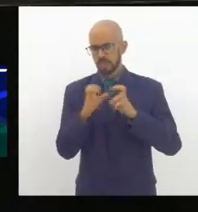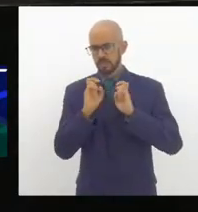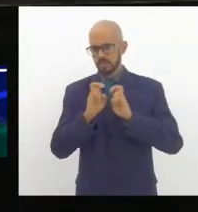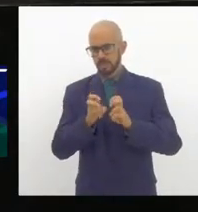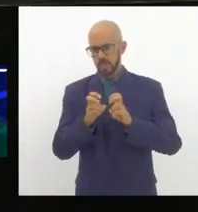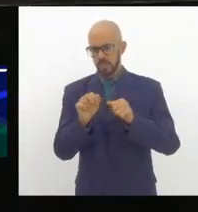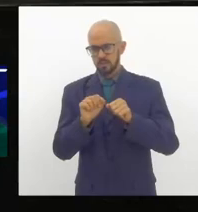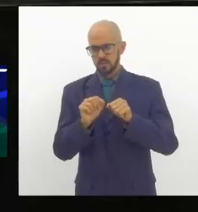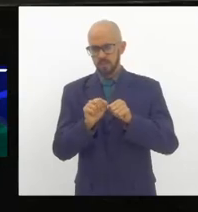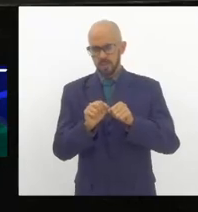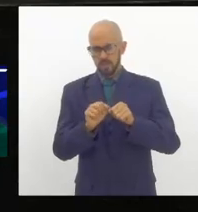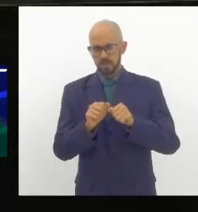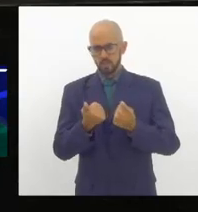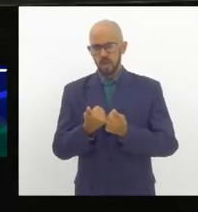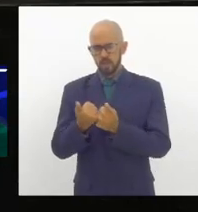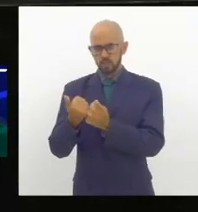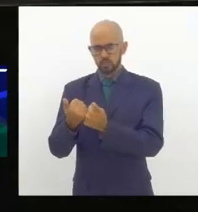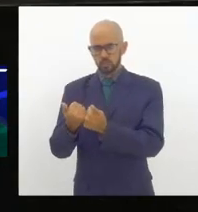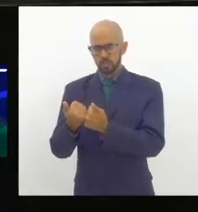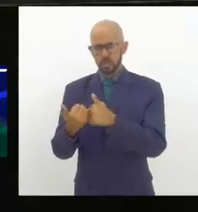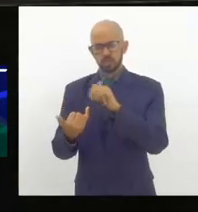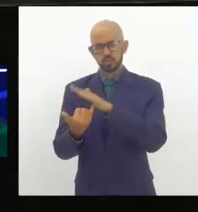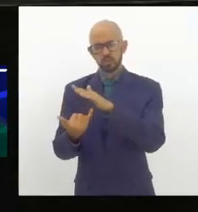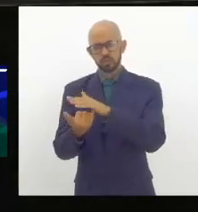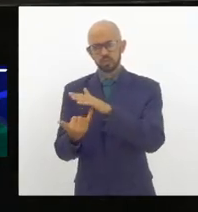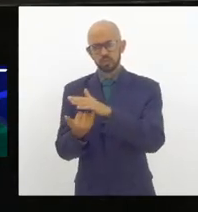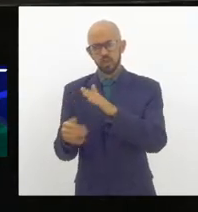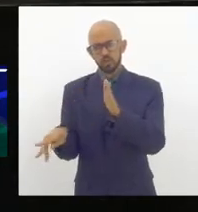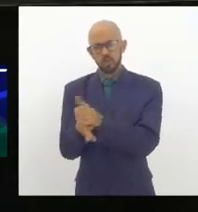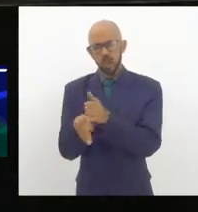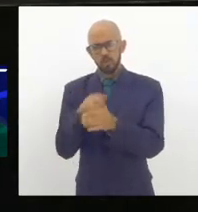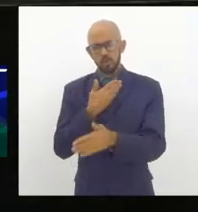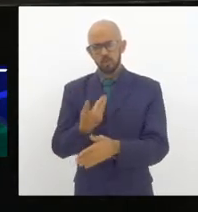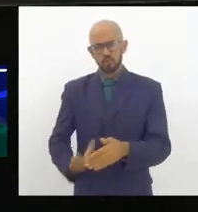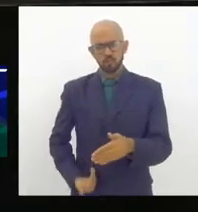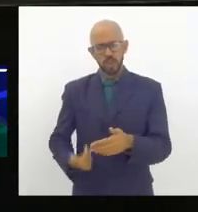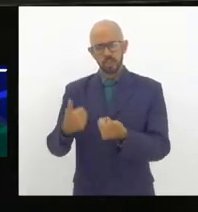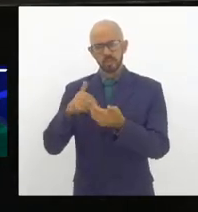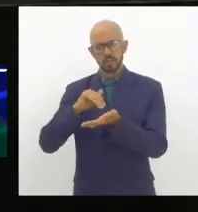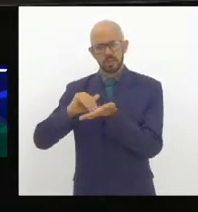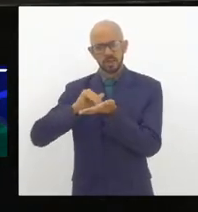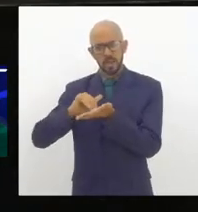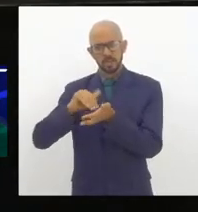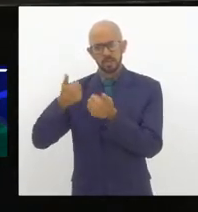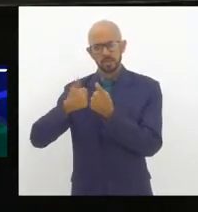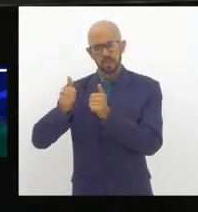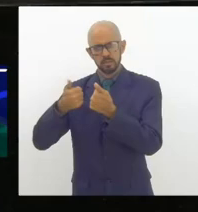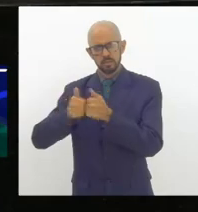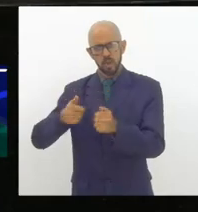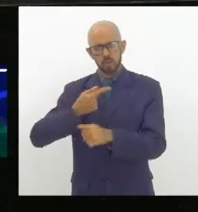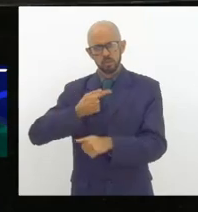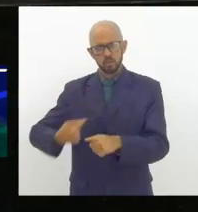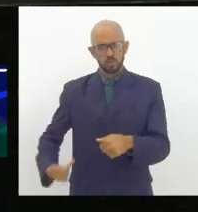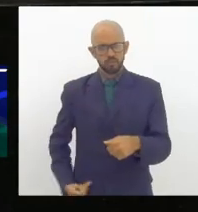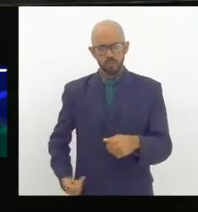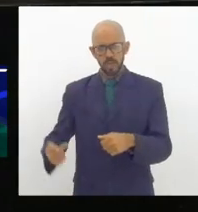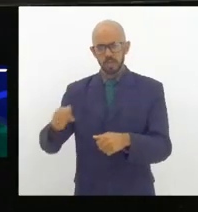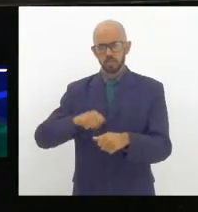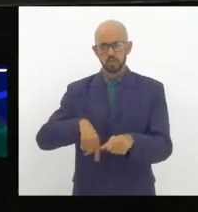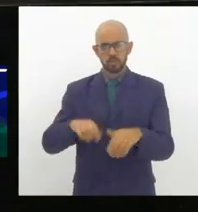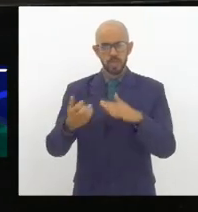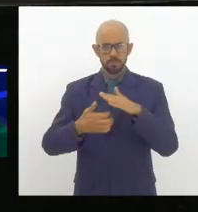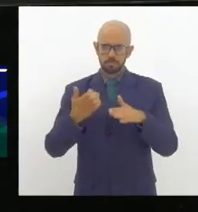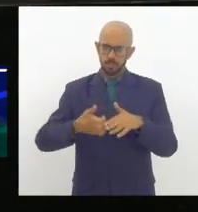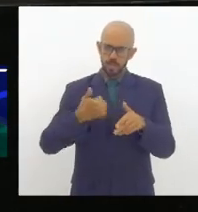conivência da agetransp e com a conivência do Governo do Estado através da secretaria de transporte através da própria Super Vicky é